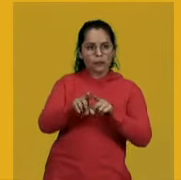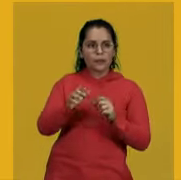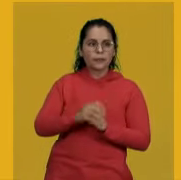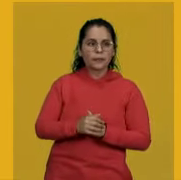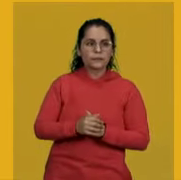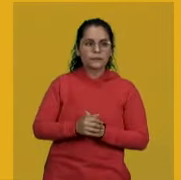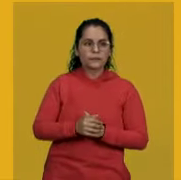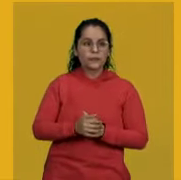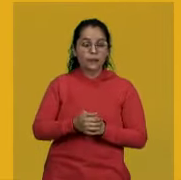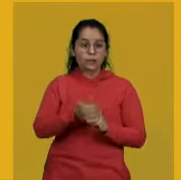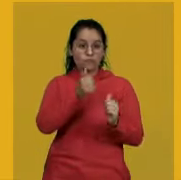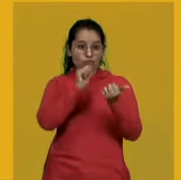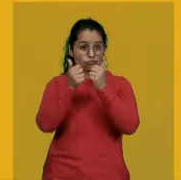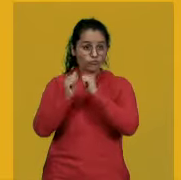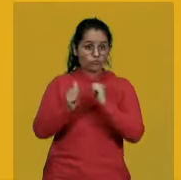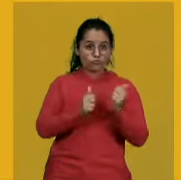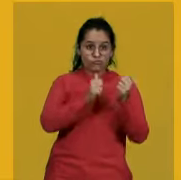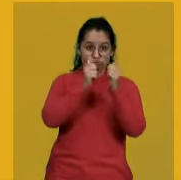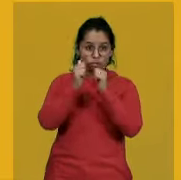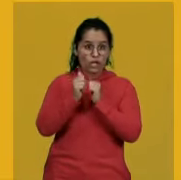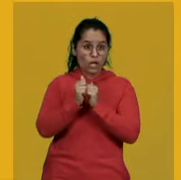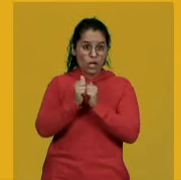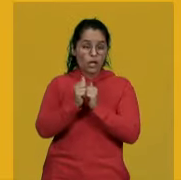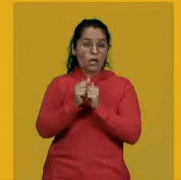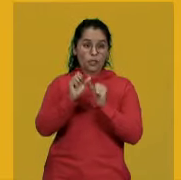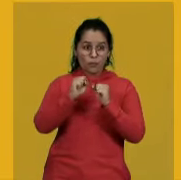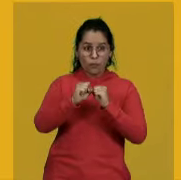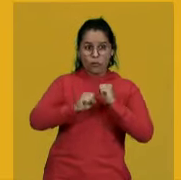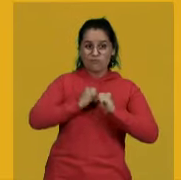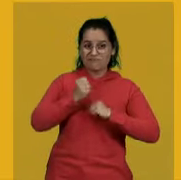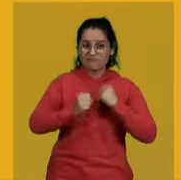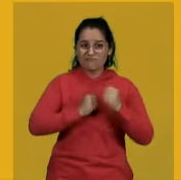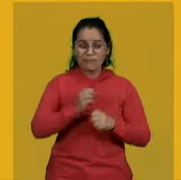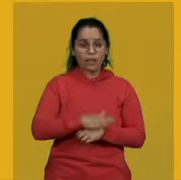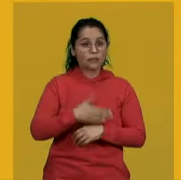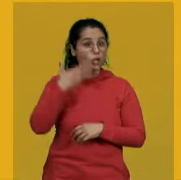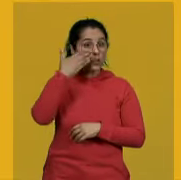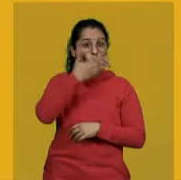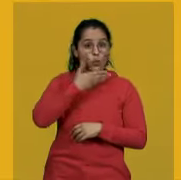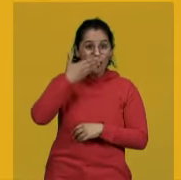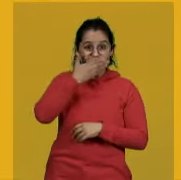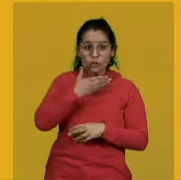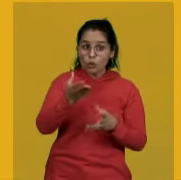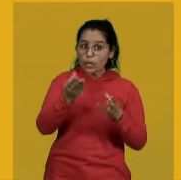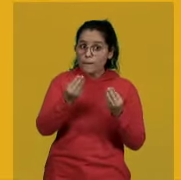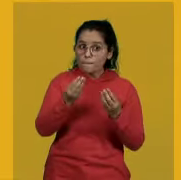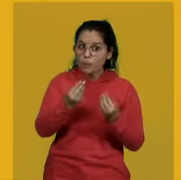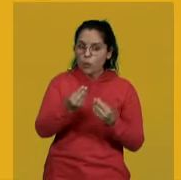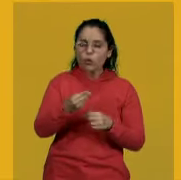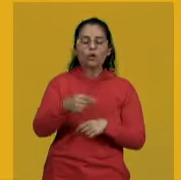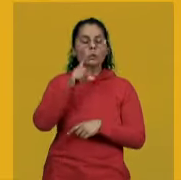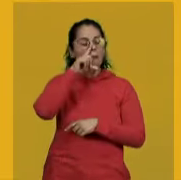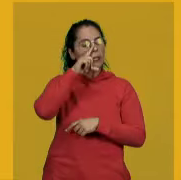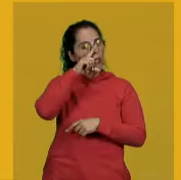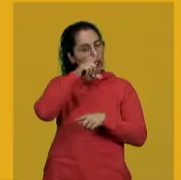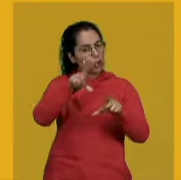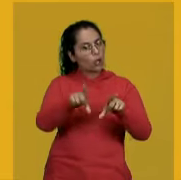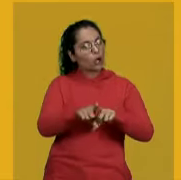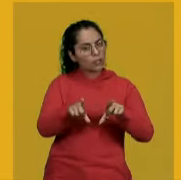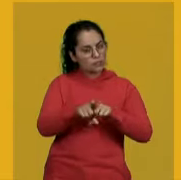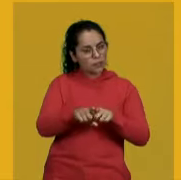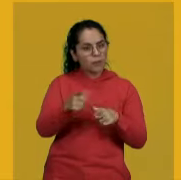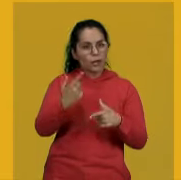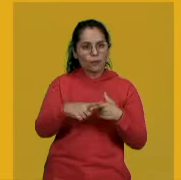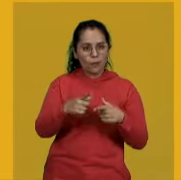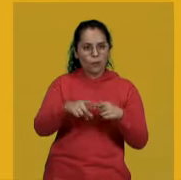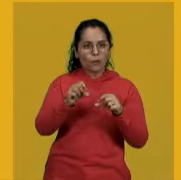As bebidas alcoólicas que perturbam, né? O açúcar em demasia também pode causar